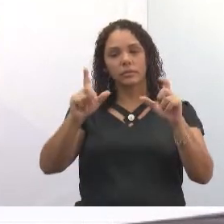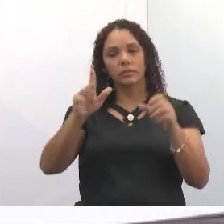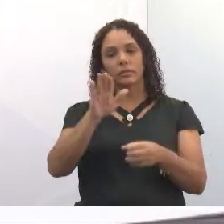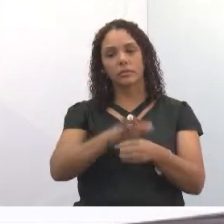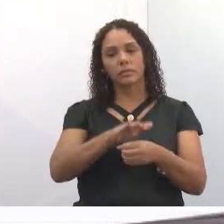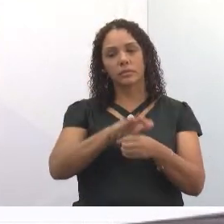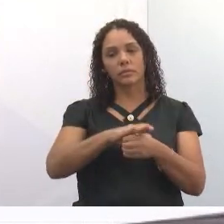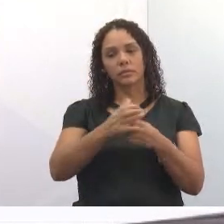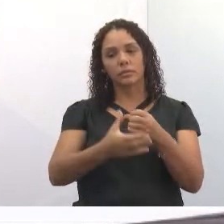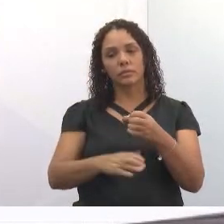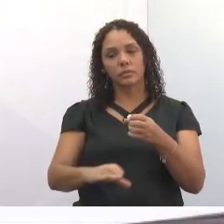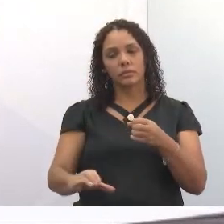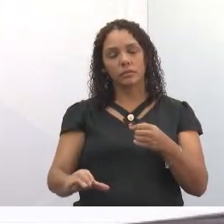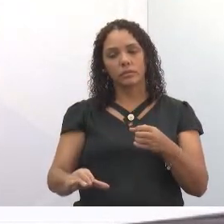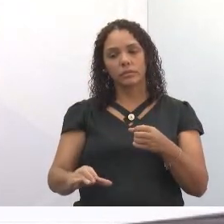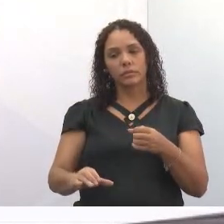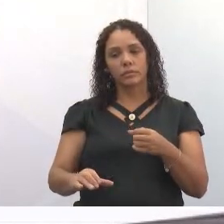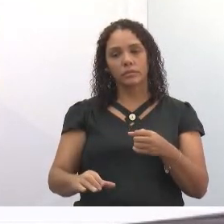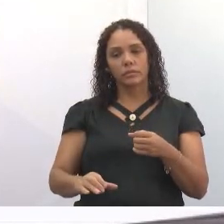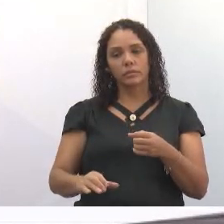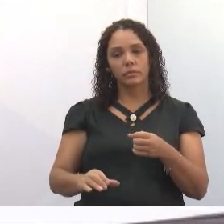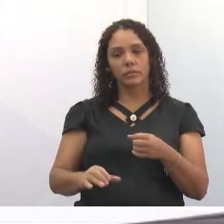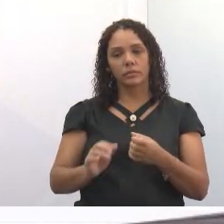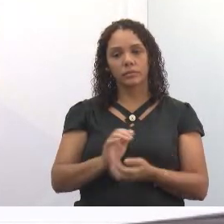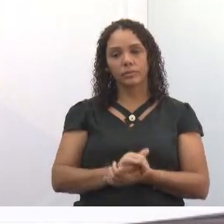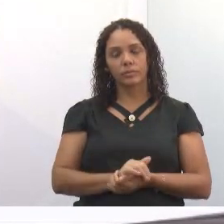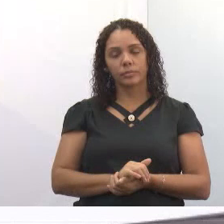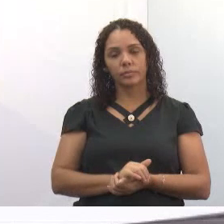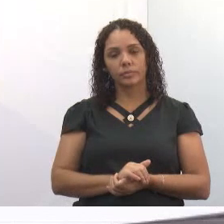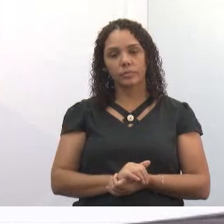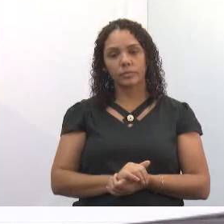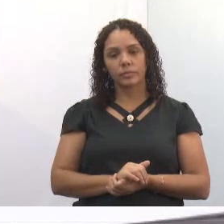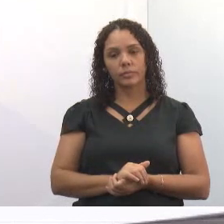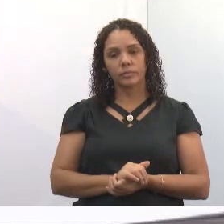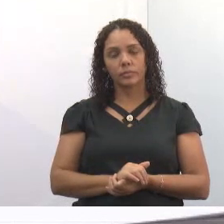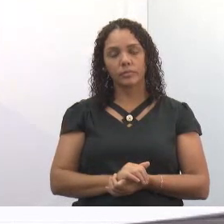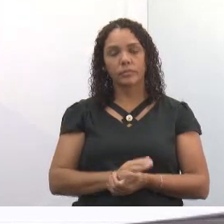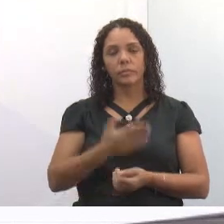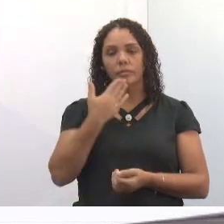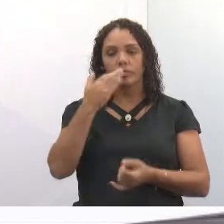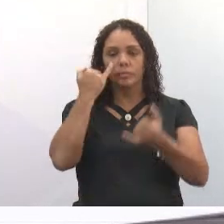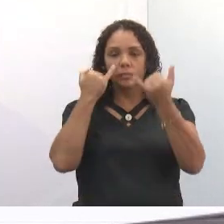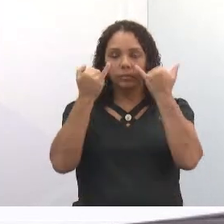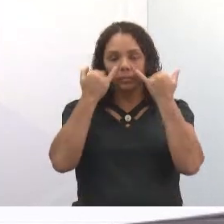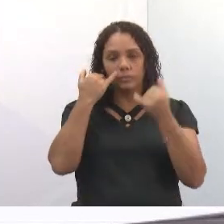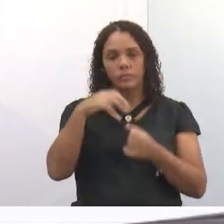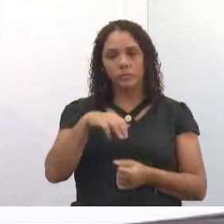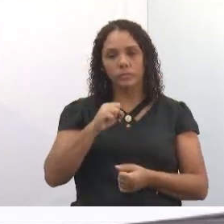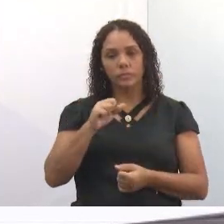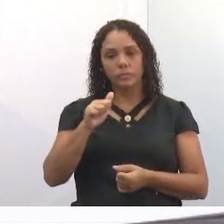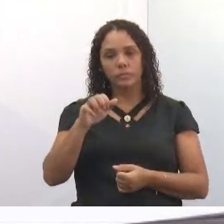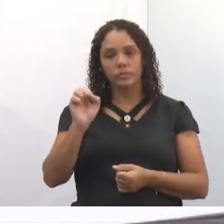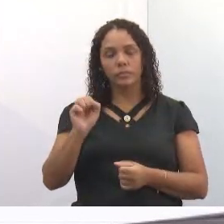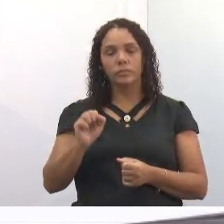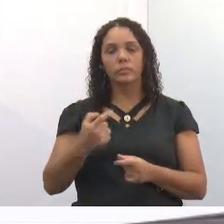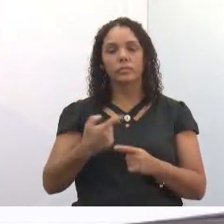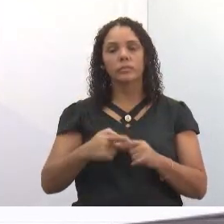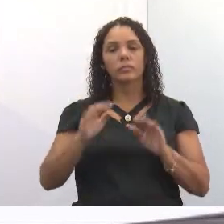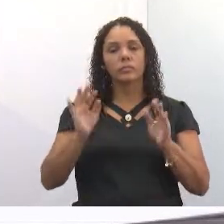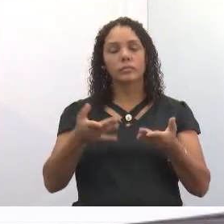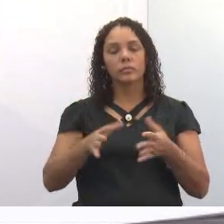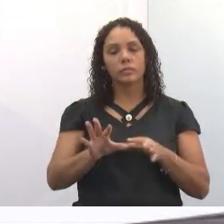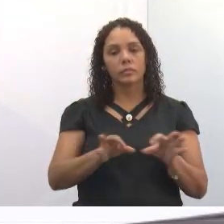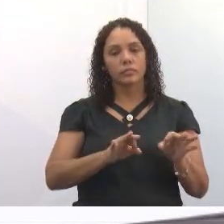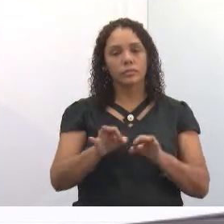de esgoto. Então, eu estou passando e estou fazendo pedido de informação para o SAI, porque agora já fez o tratamento de rede de esgoto